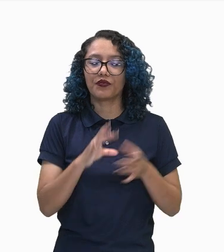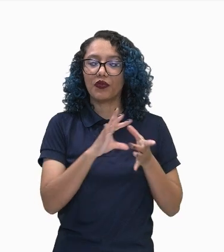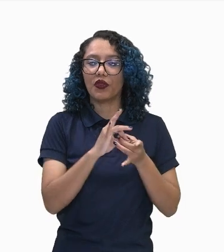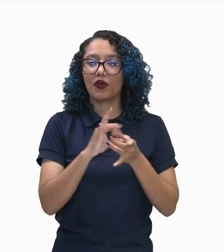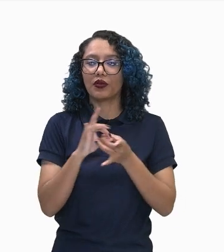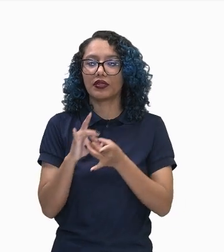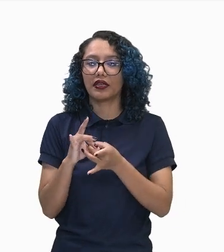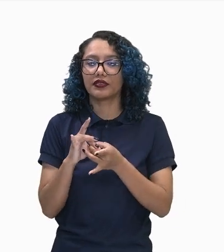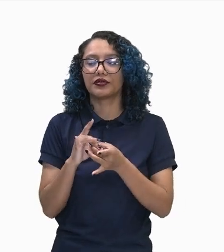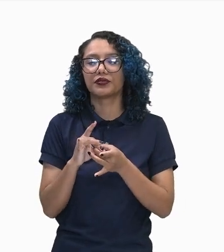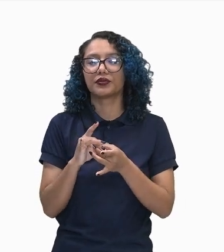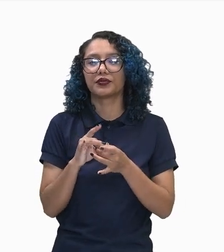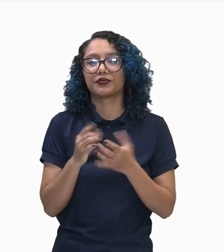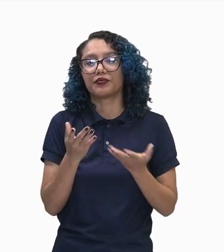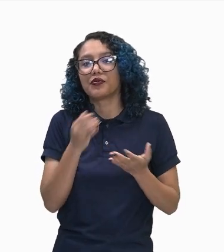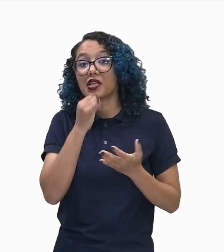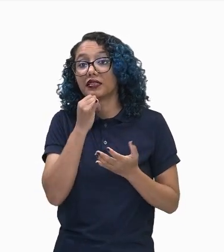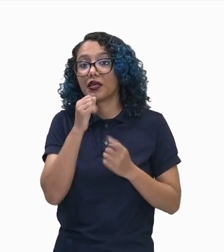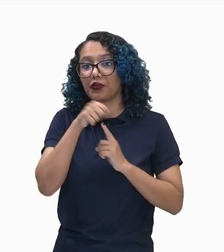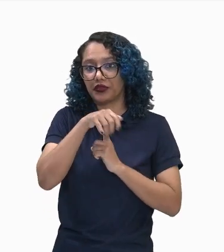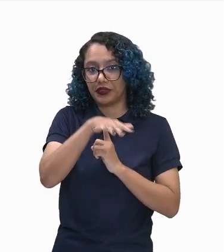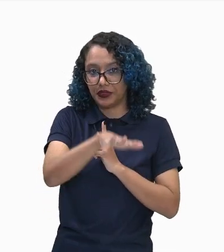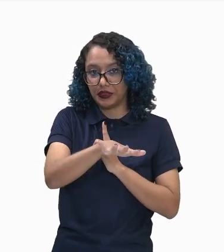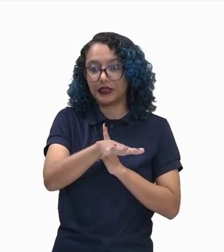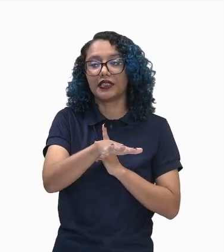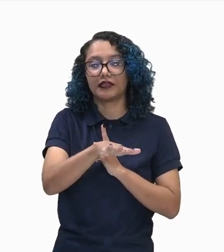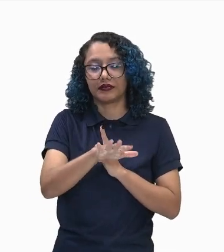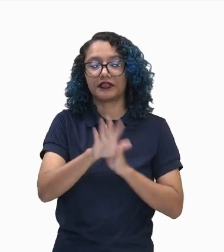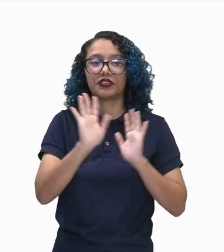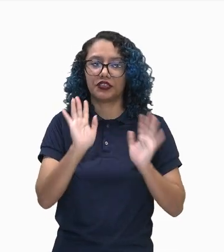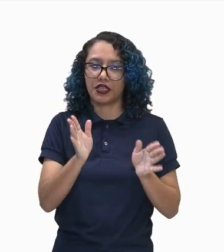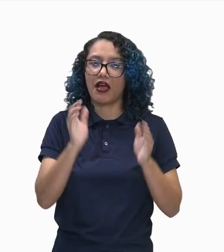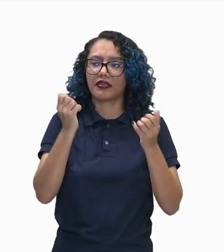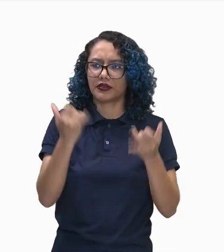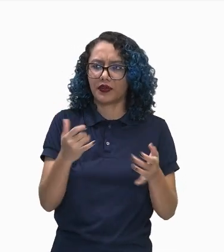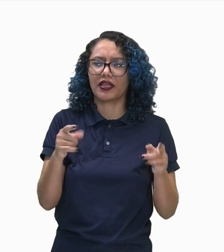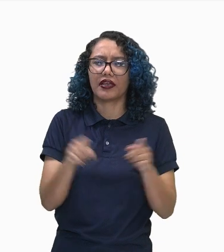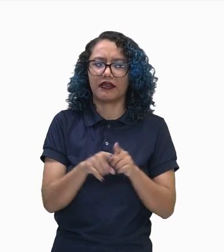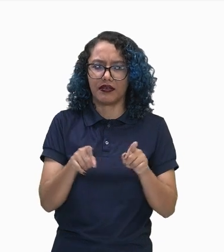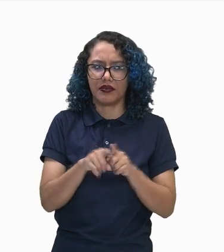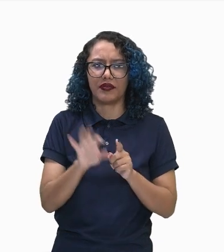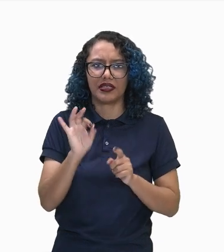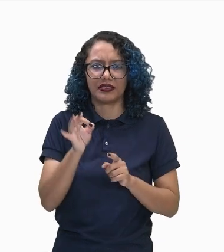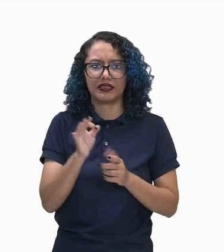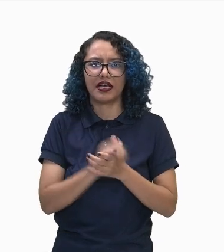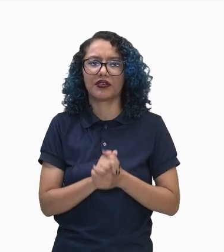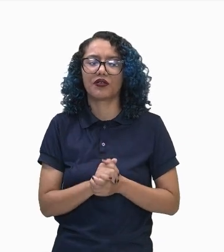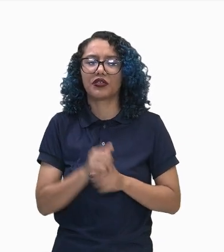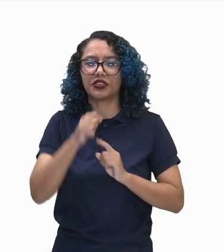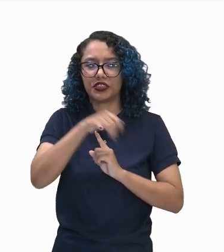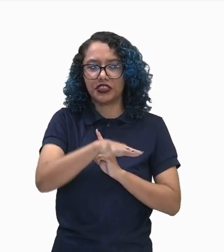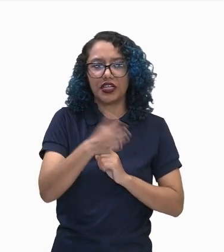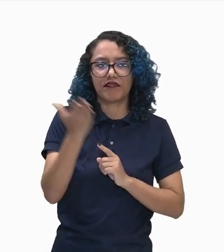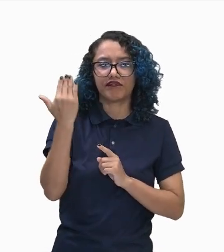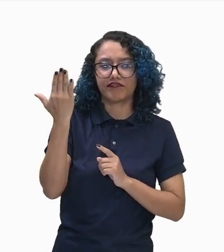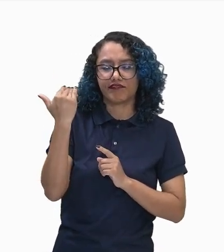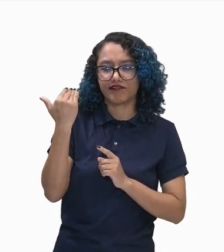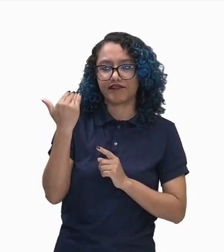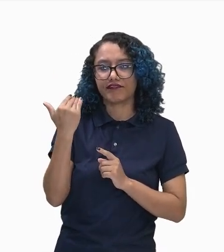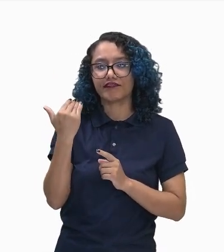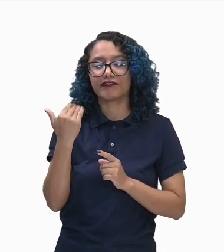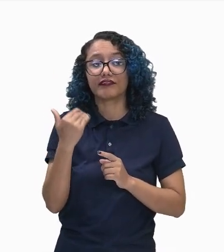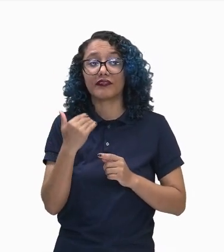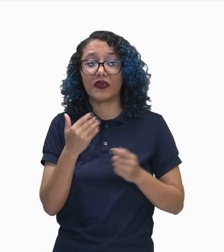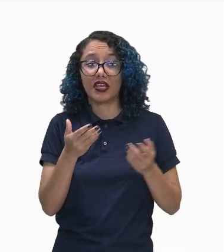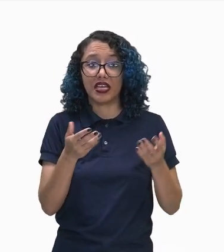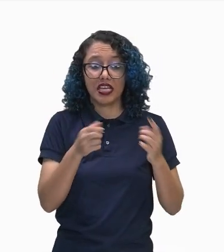situacionais são as questões das gírias. Como falei agora há pouco, as gírias de antigamente eram umas, hoje as